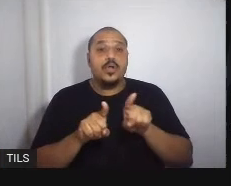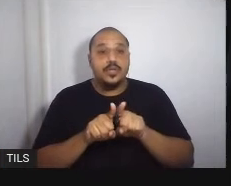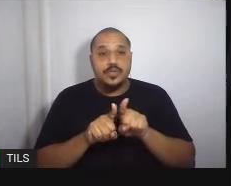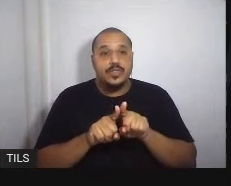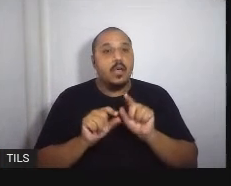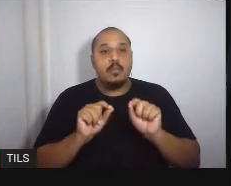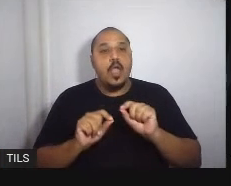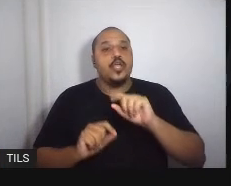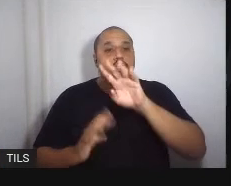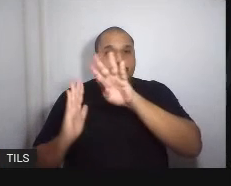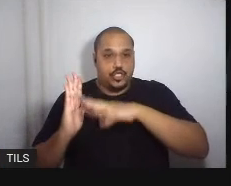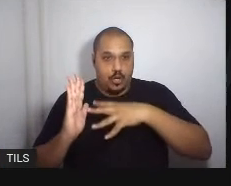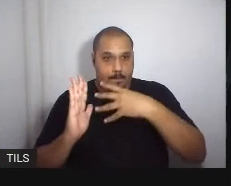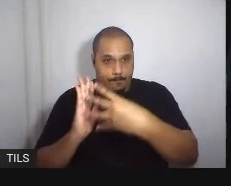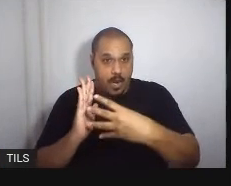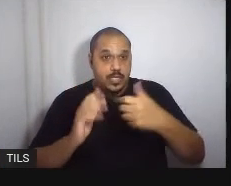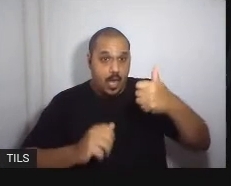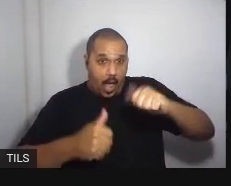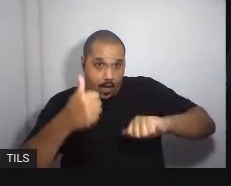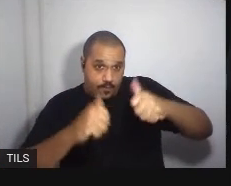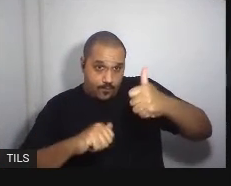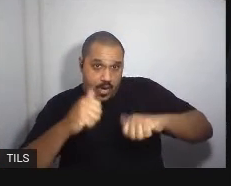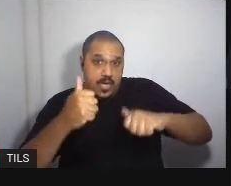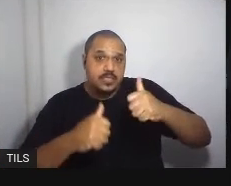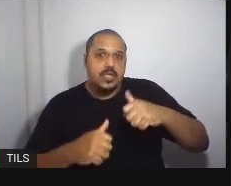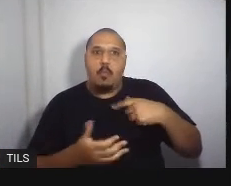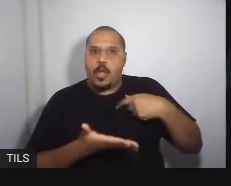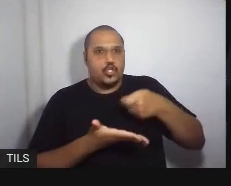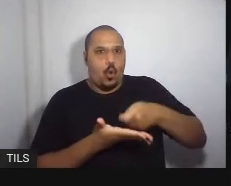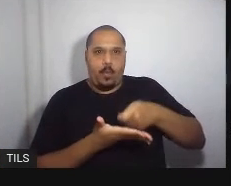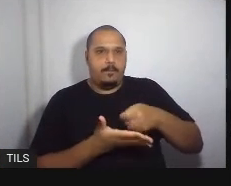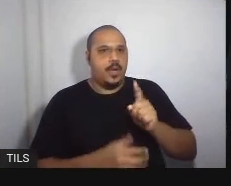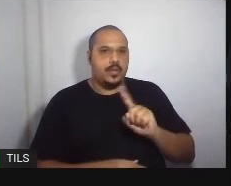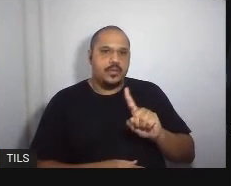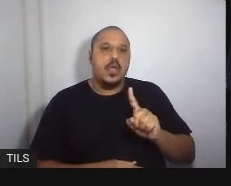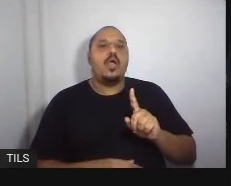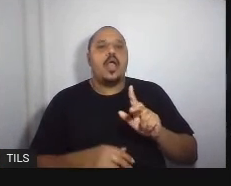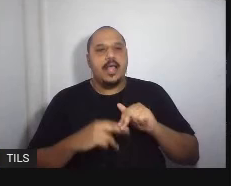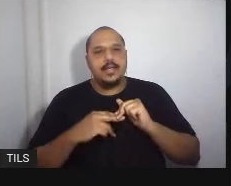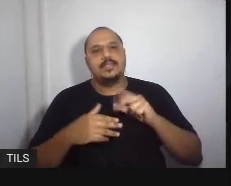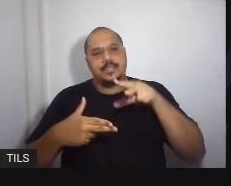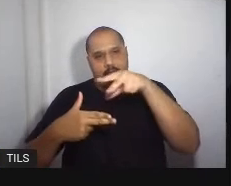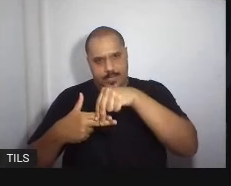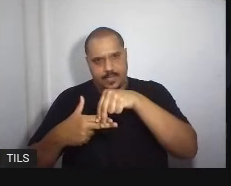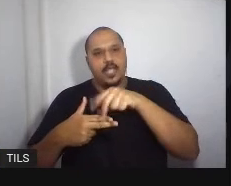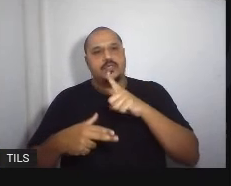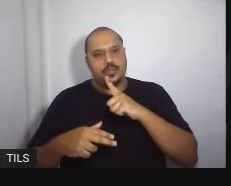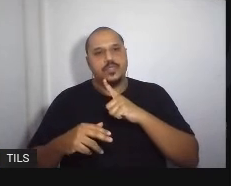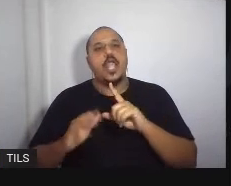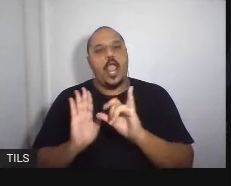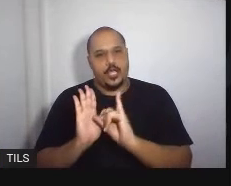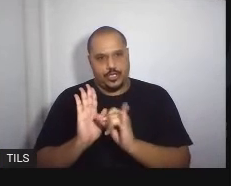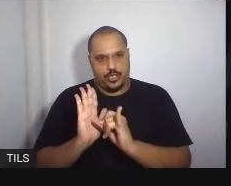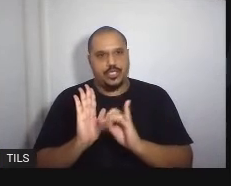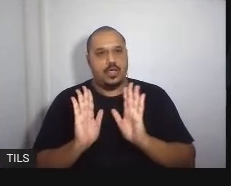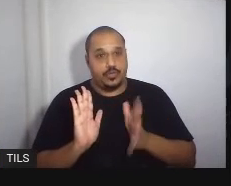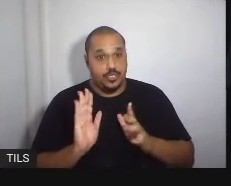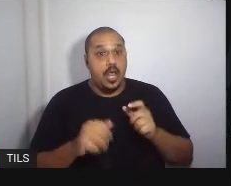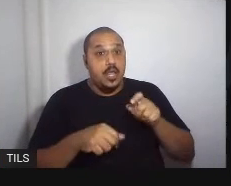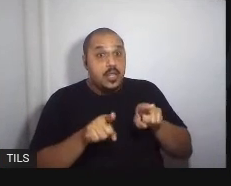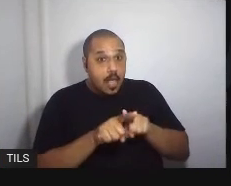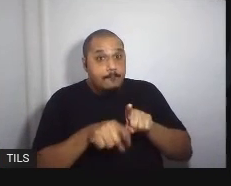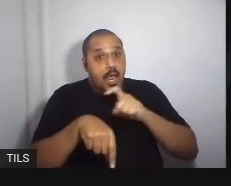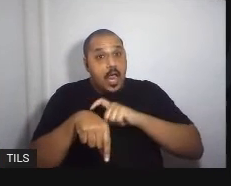3 do edital, mas não é obrigatório. Esse anexo já está lá no edital. A lista de ordem para o momento síncrono, que